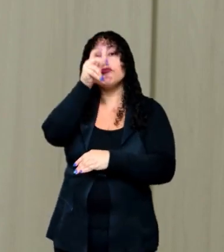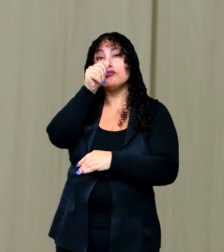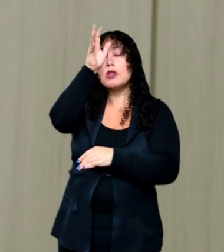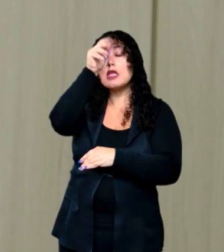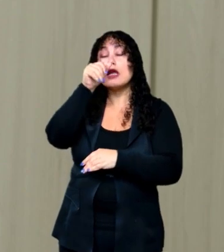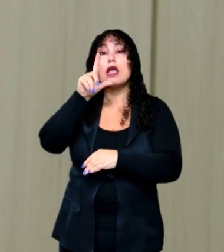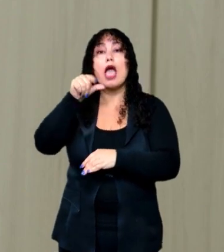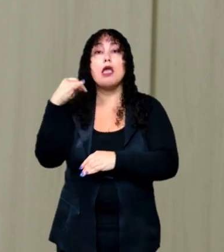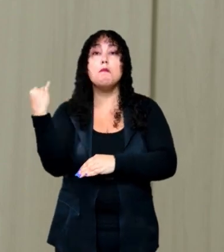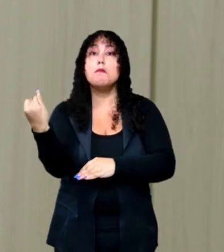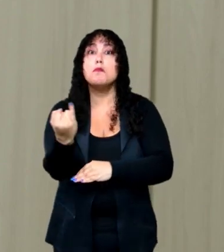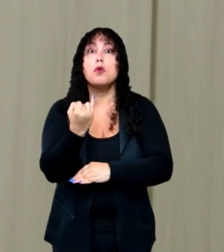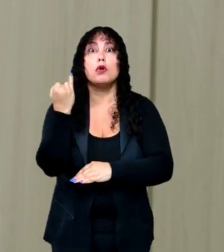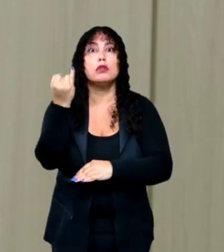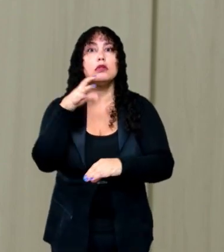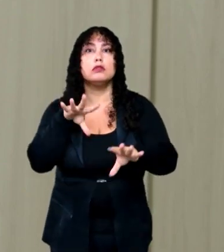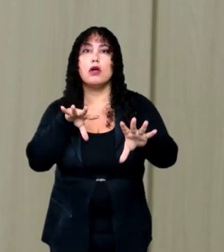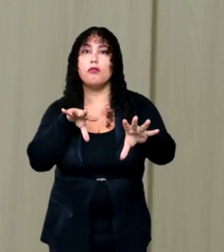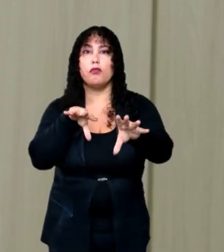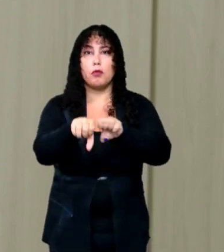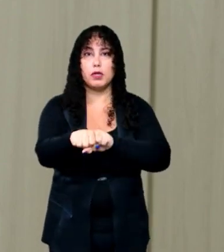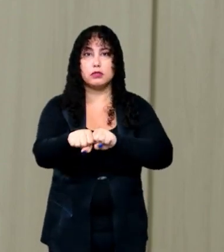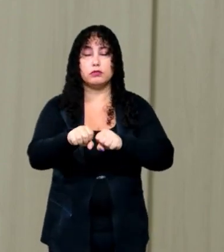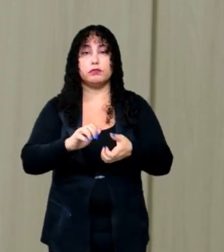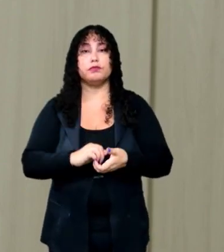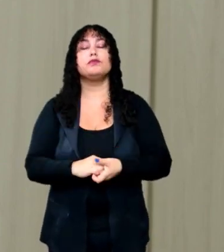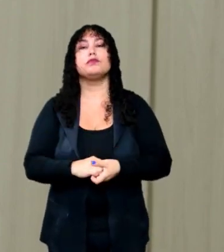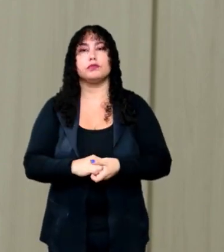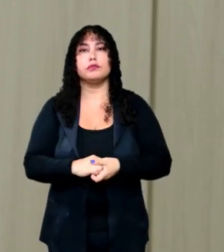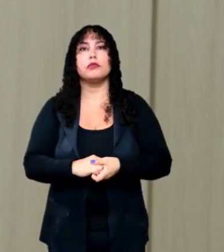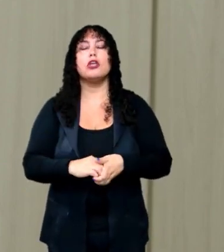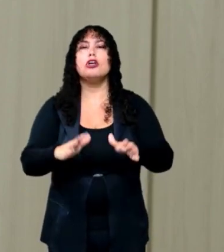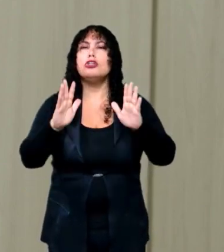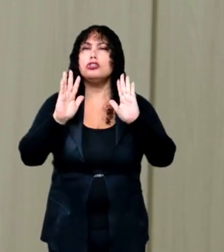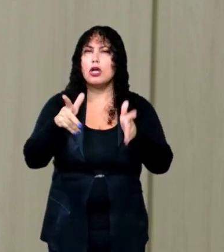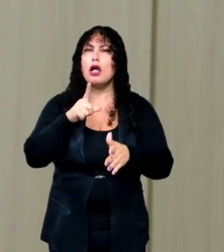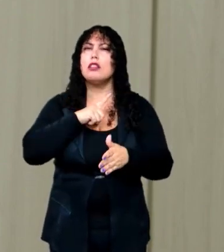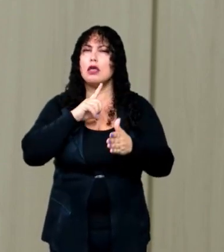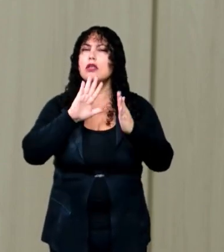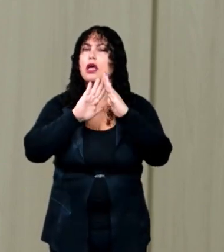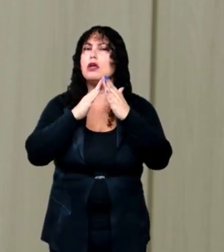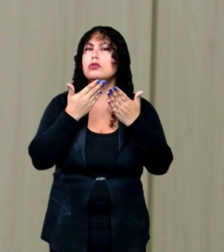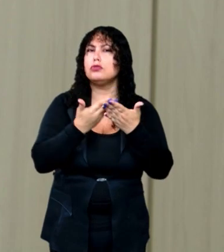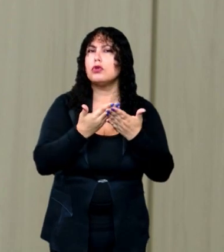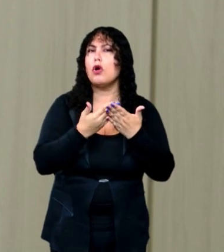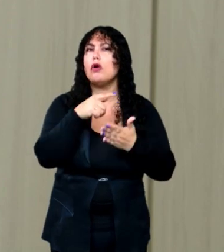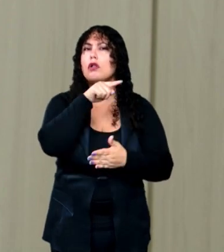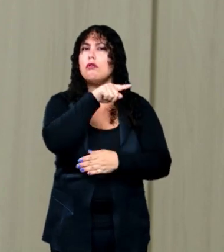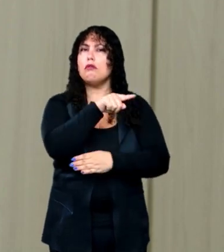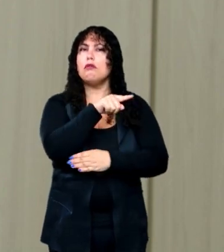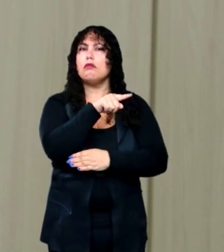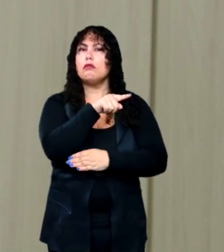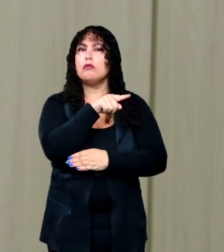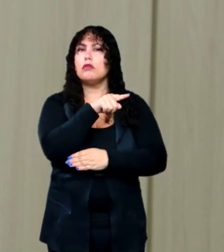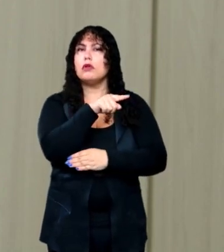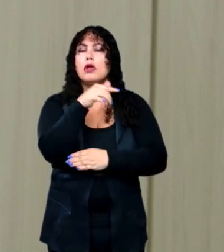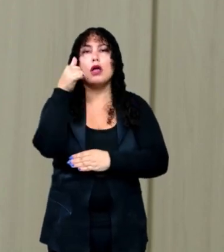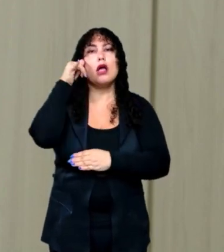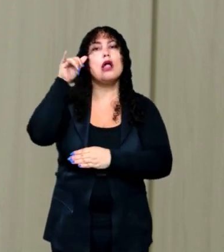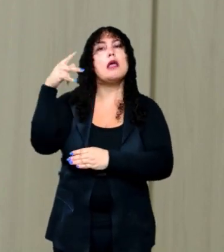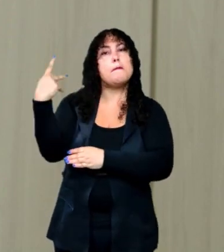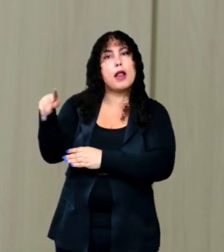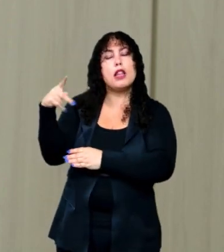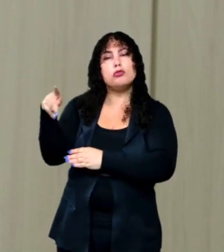tão importante que é isso na formação. Uhum. E aí a gente já tem isso no colégio, no colégio lá em